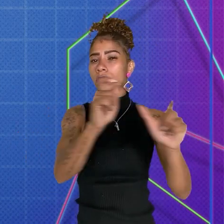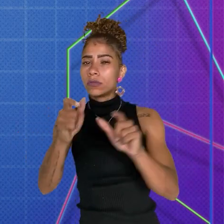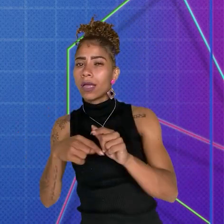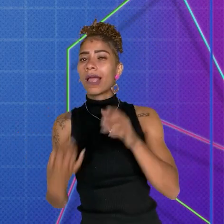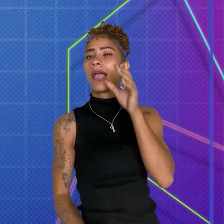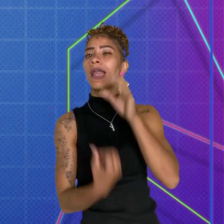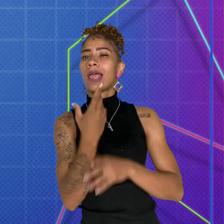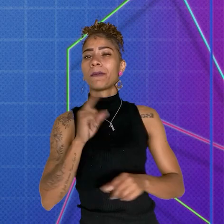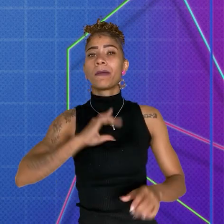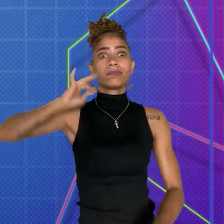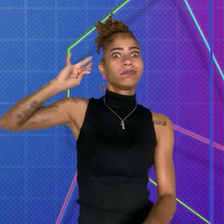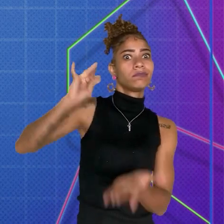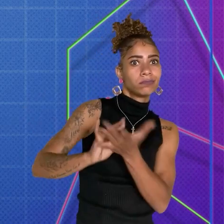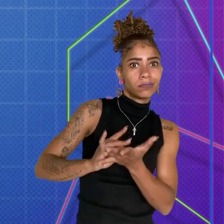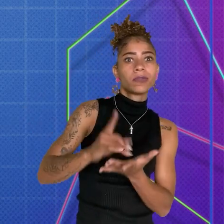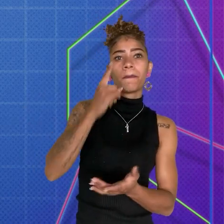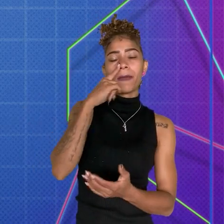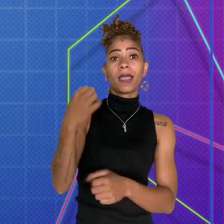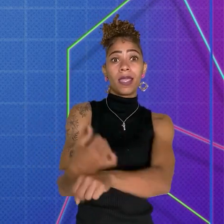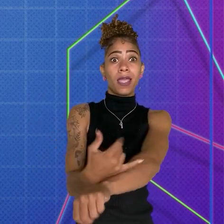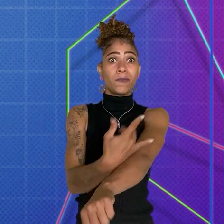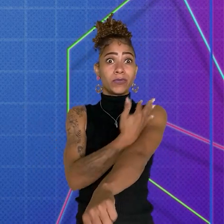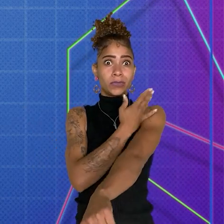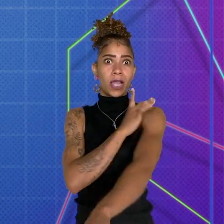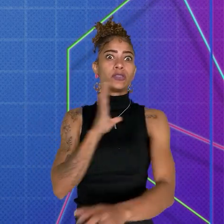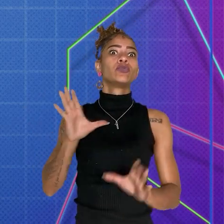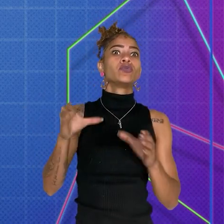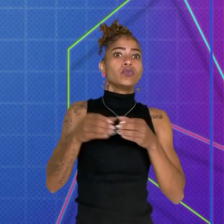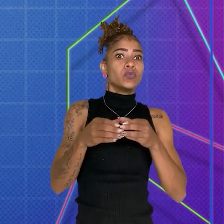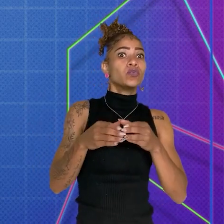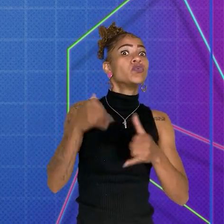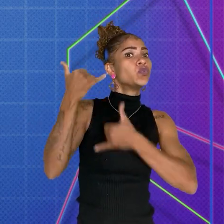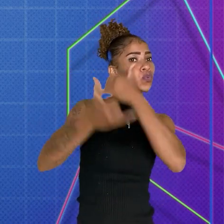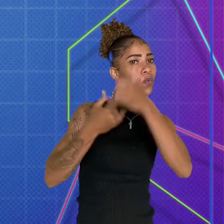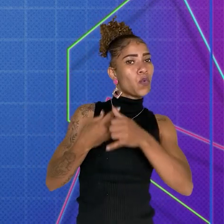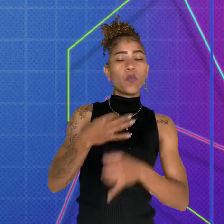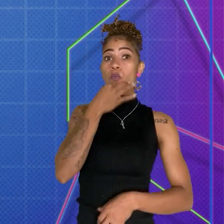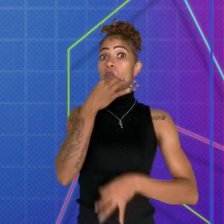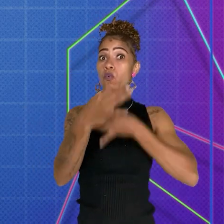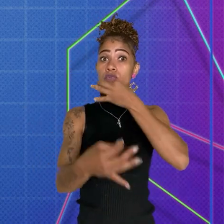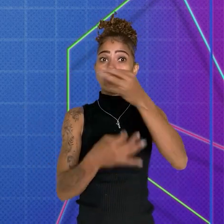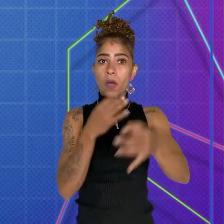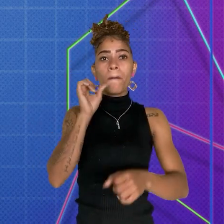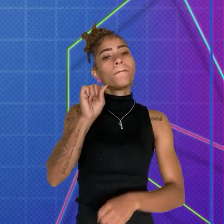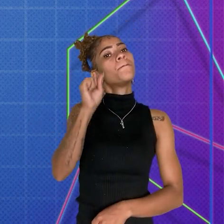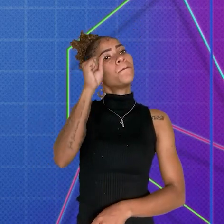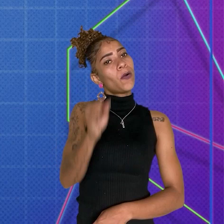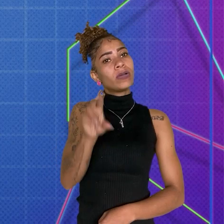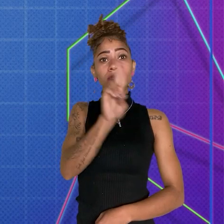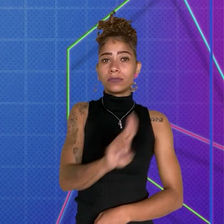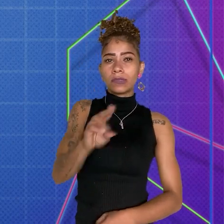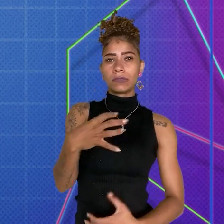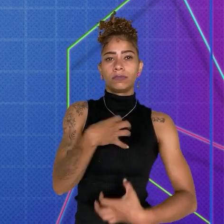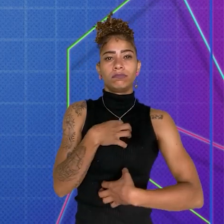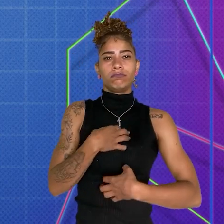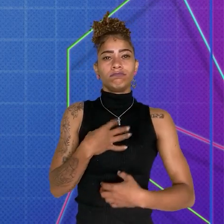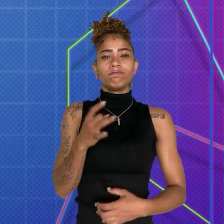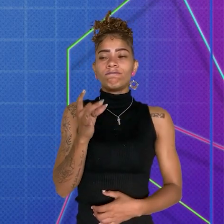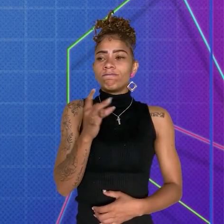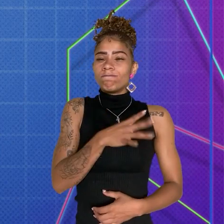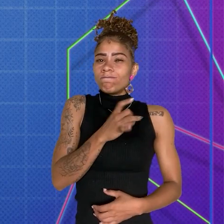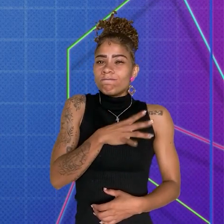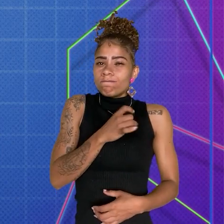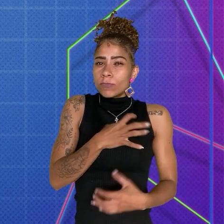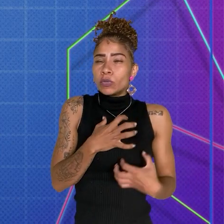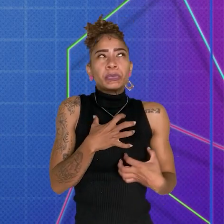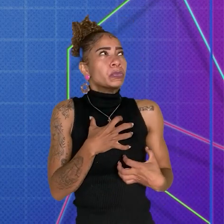a criar uma atmosfera mais realista e emocionante dentro do jogo. Os sons dos objetos podem ser usados para criar uma sensação de